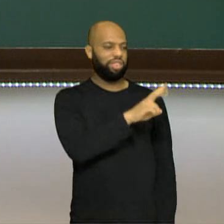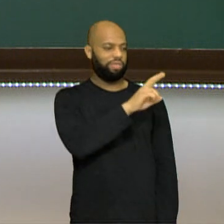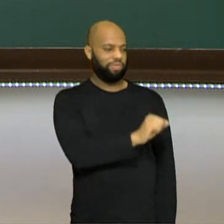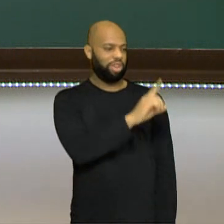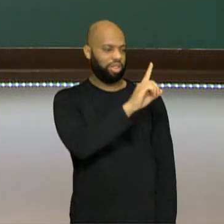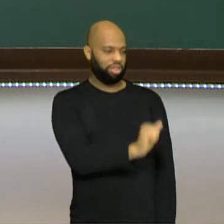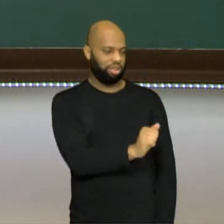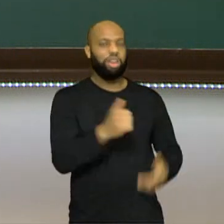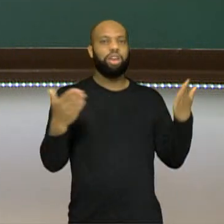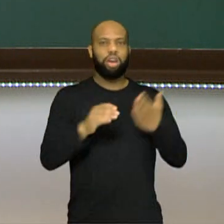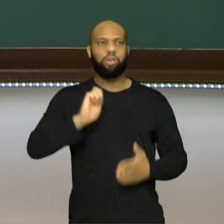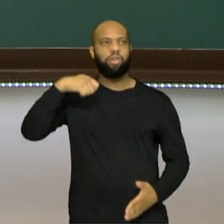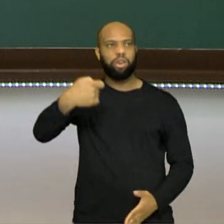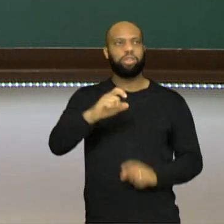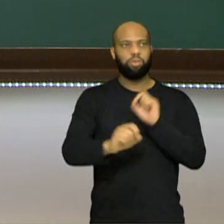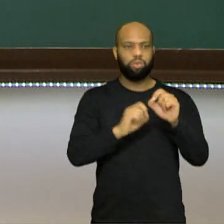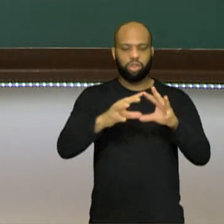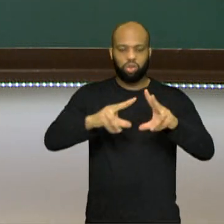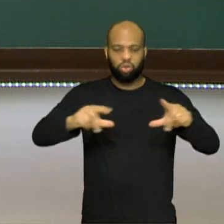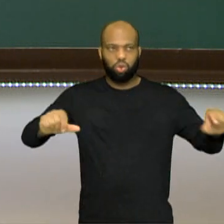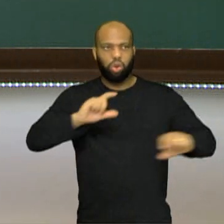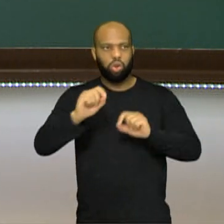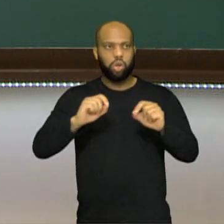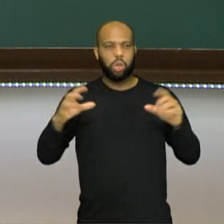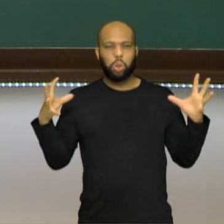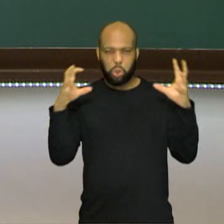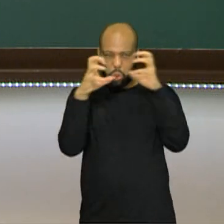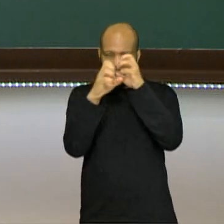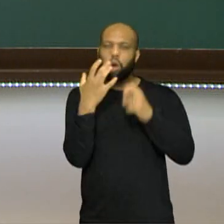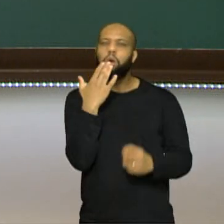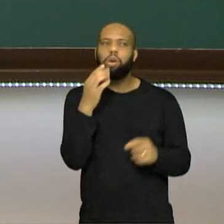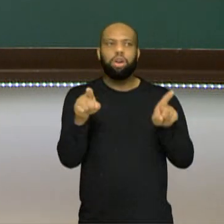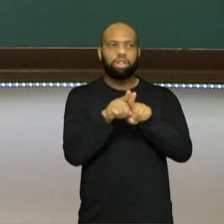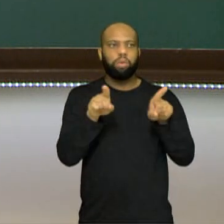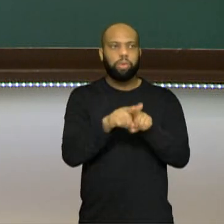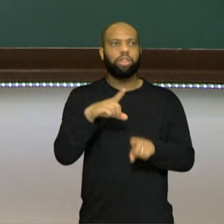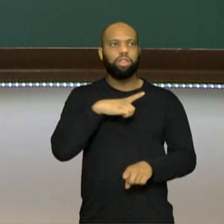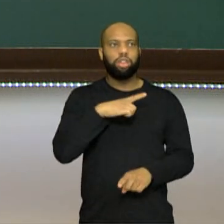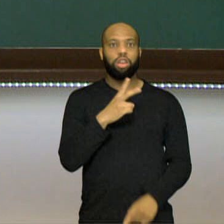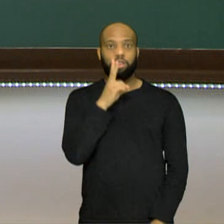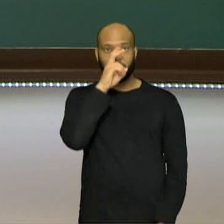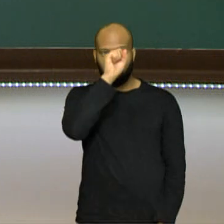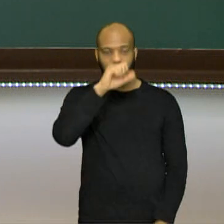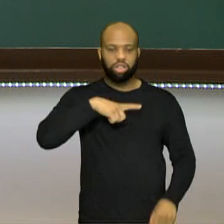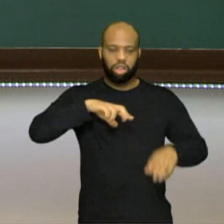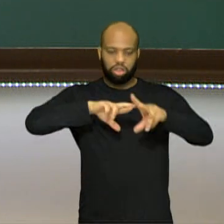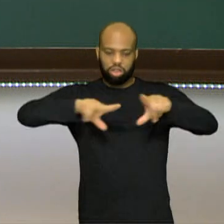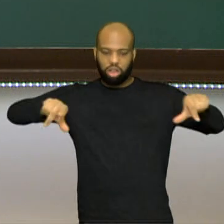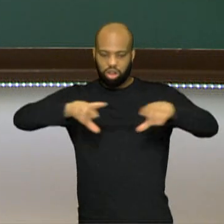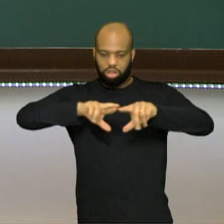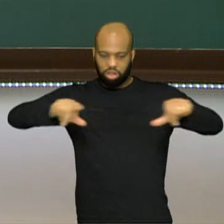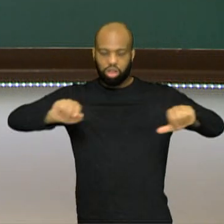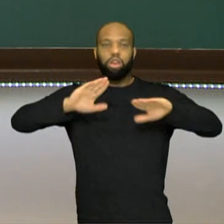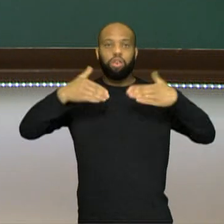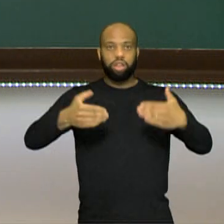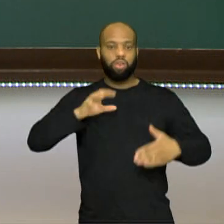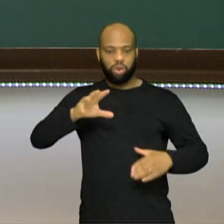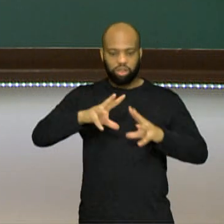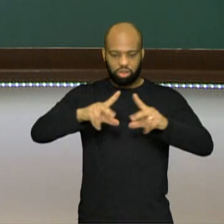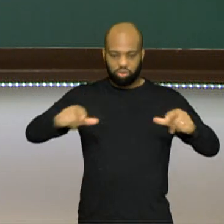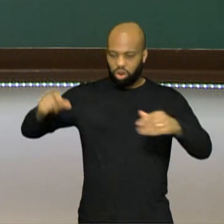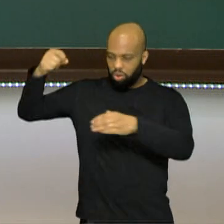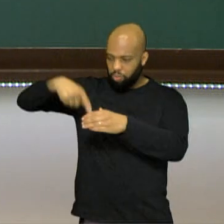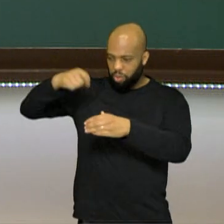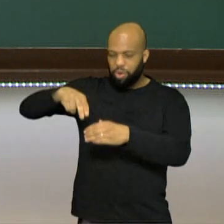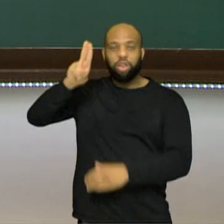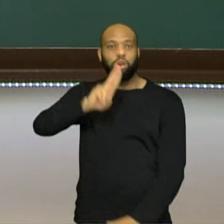Sobre o solo, o Ternozion trata-se de um solo escuro, com grande concentração de matéria orgânica. Esse solo fértil é